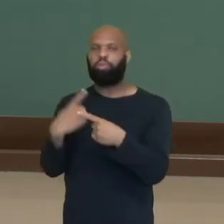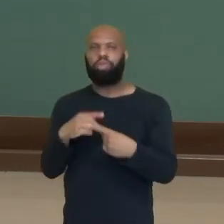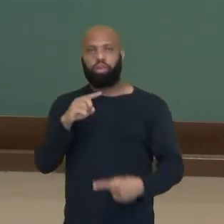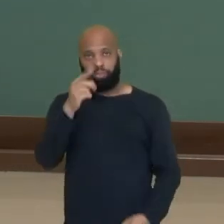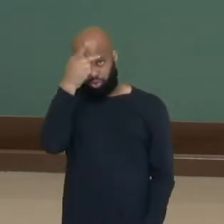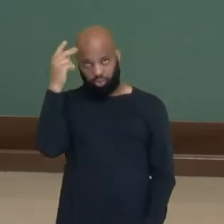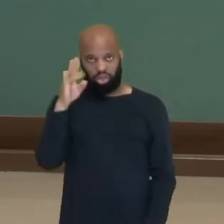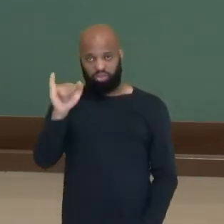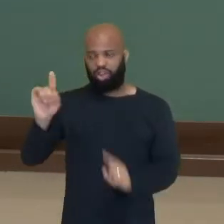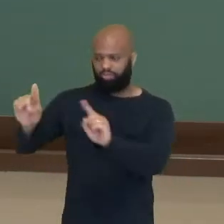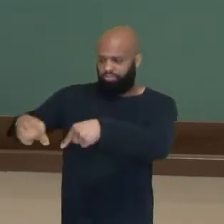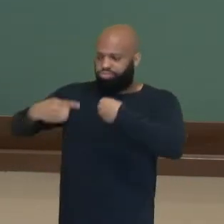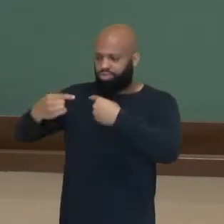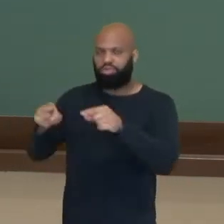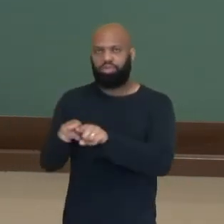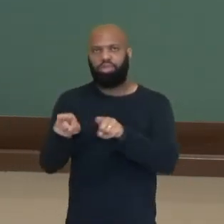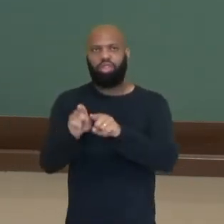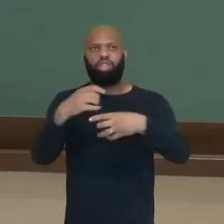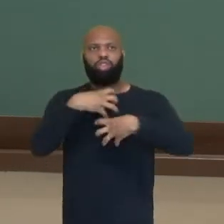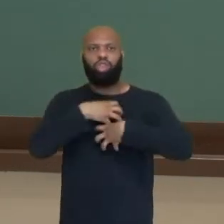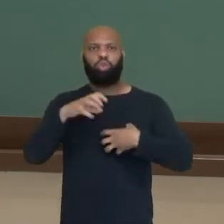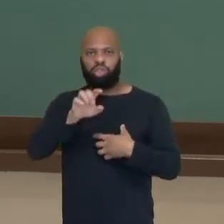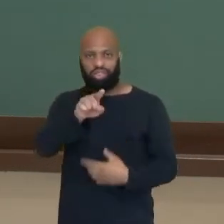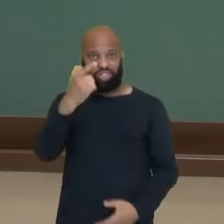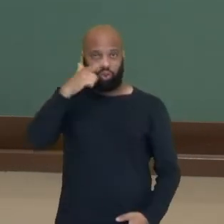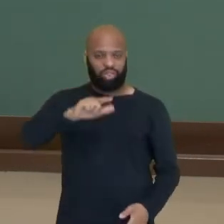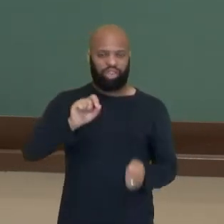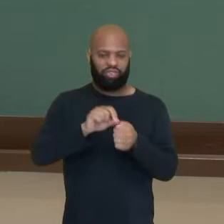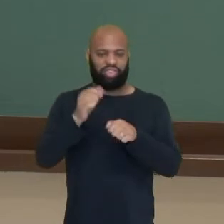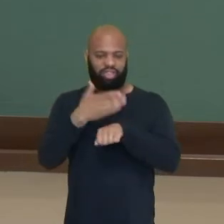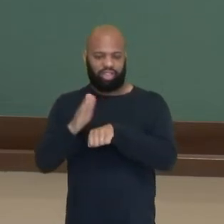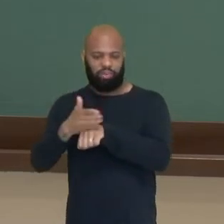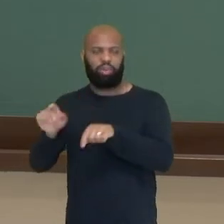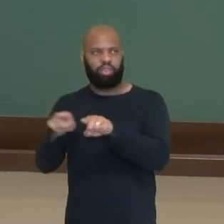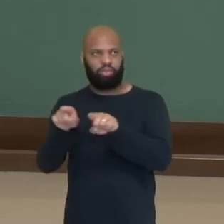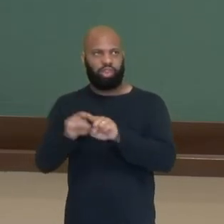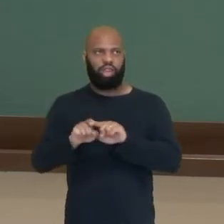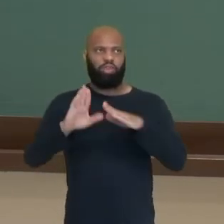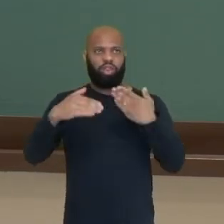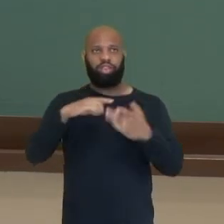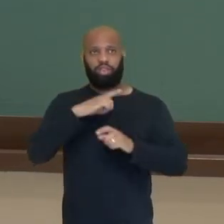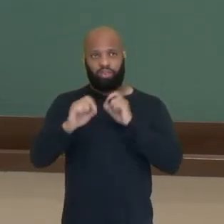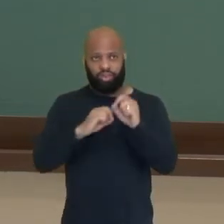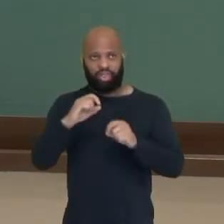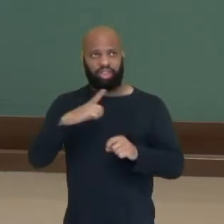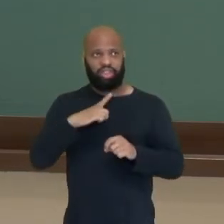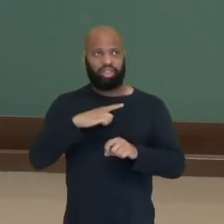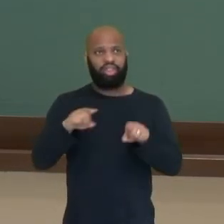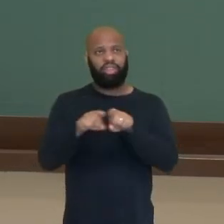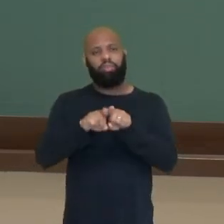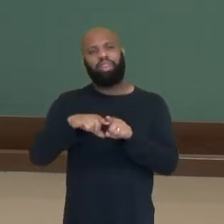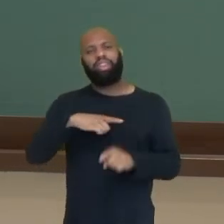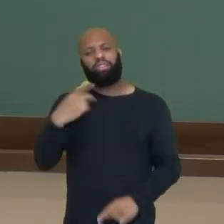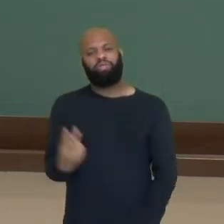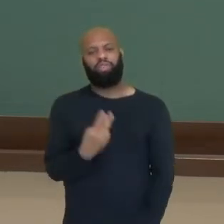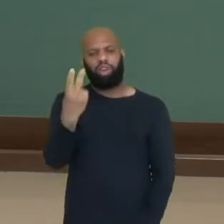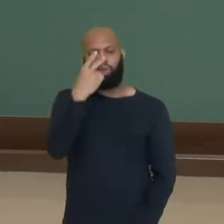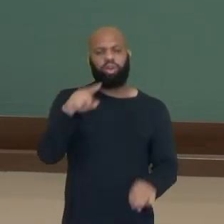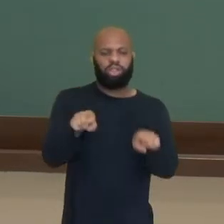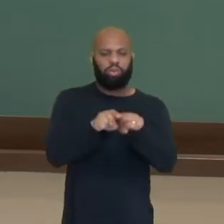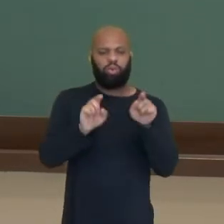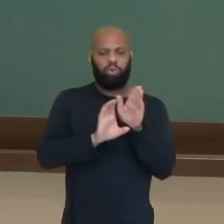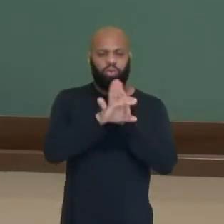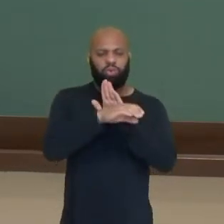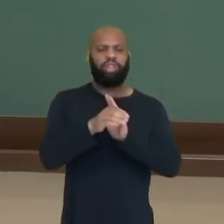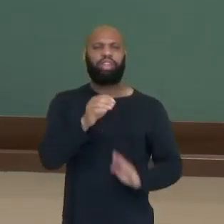vir dar esse ataque para que você consiga fazer o treinamento com, né, a disseminação ali de valores, conceitos